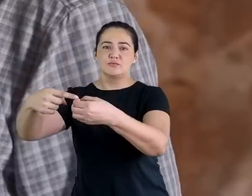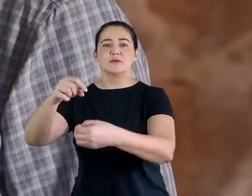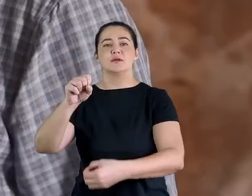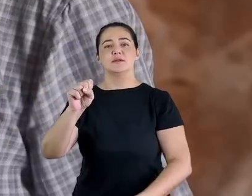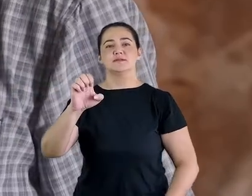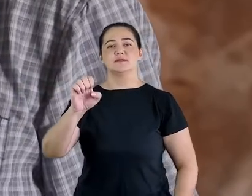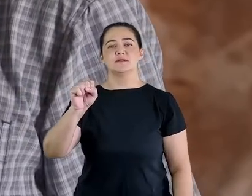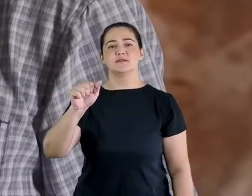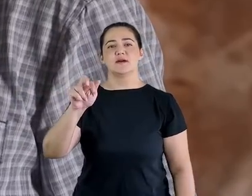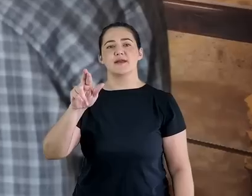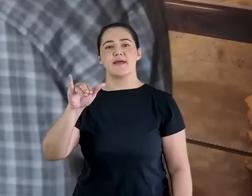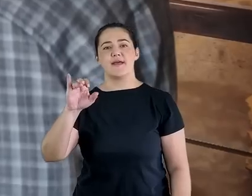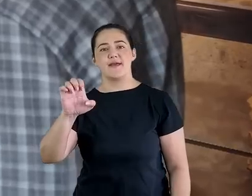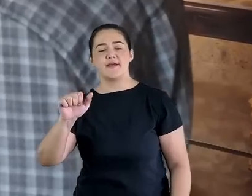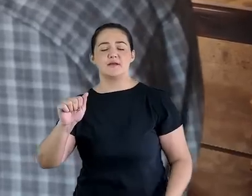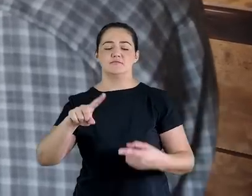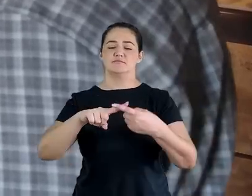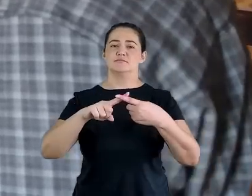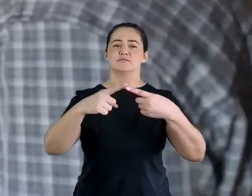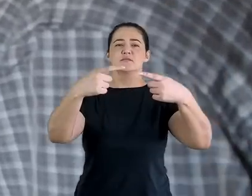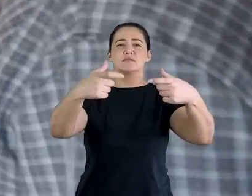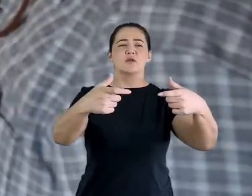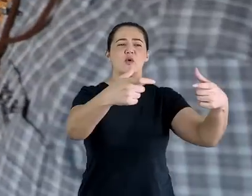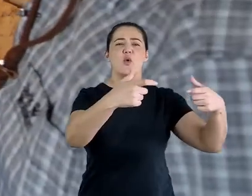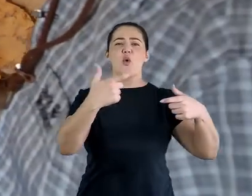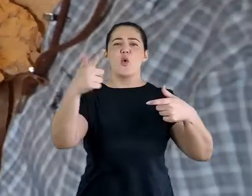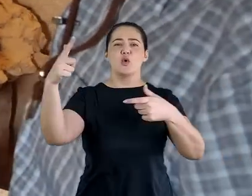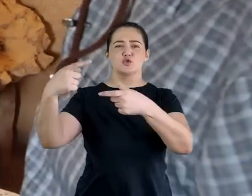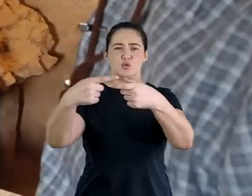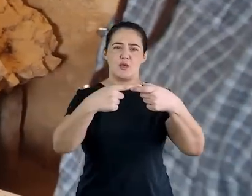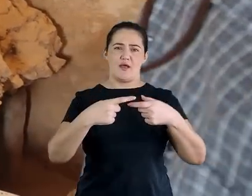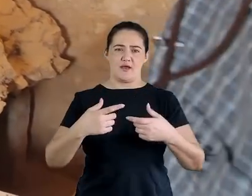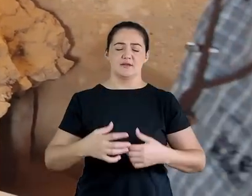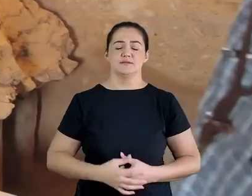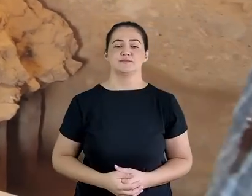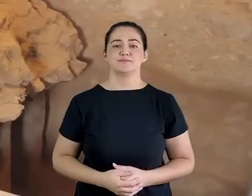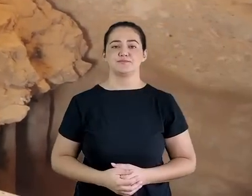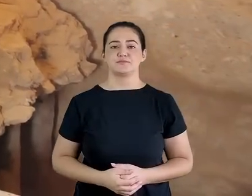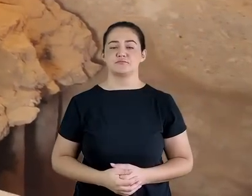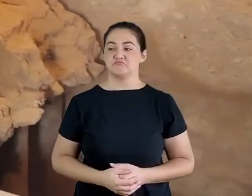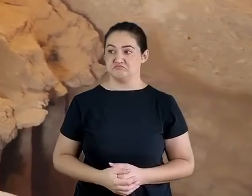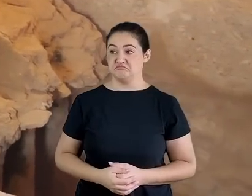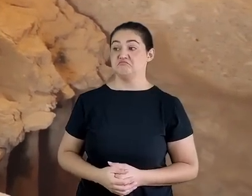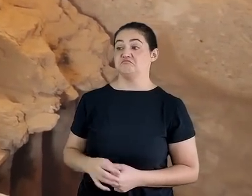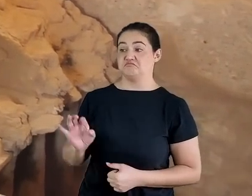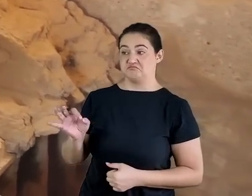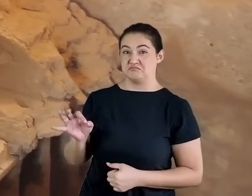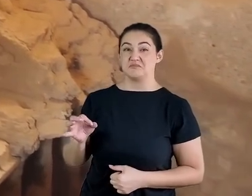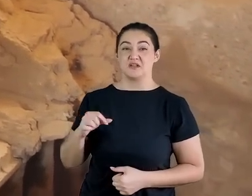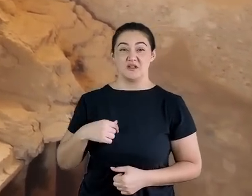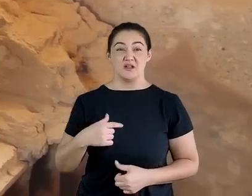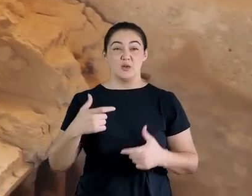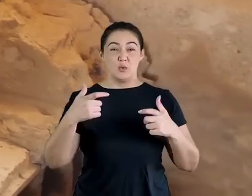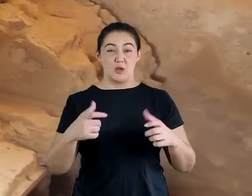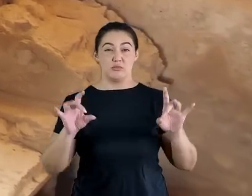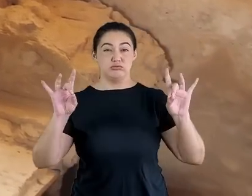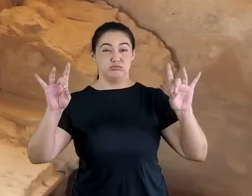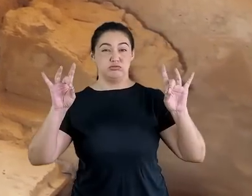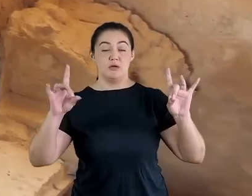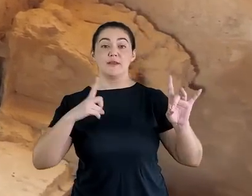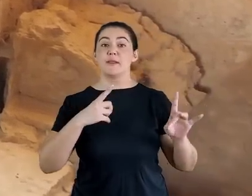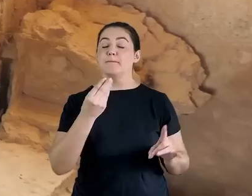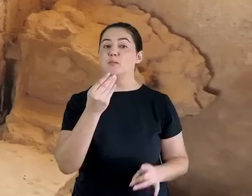outros lugares do seu reino. Agora, para ter toda essa sofisticação com abundância de água, essa água tinha que vir de algum